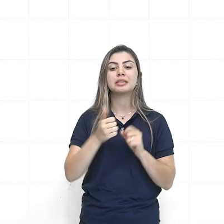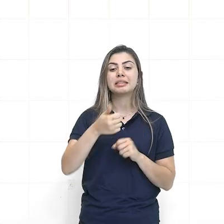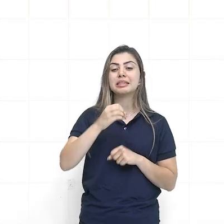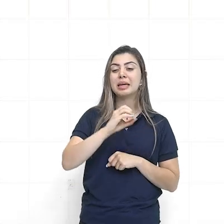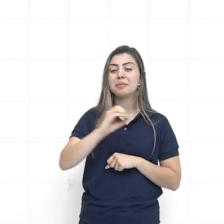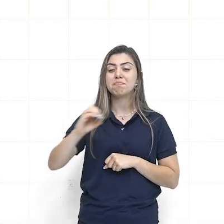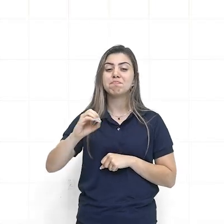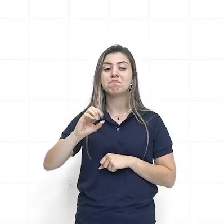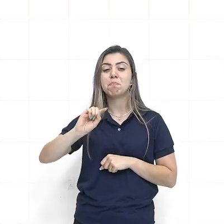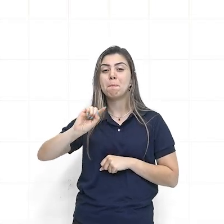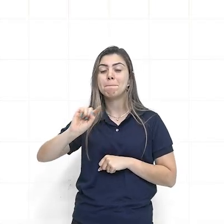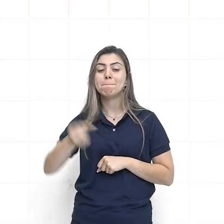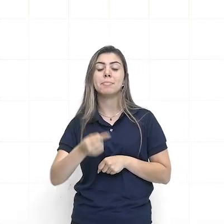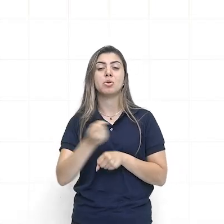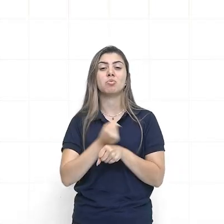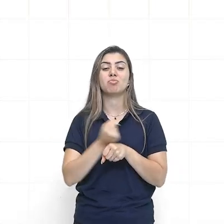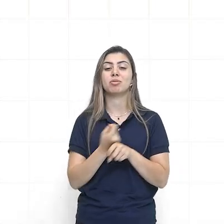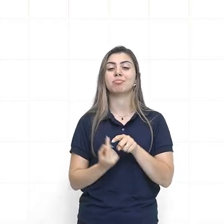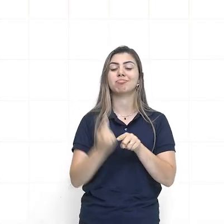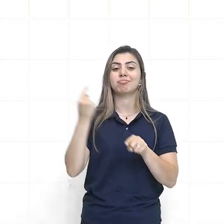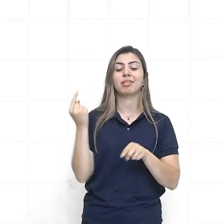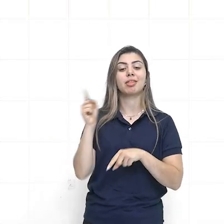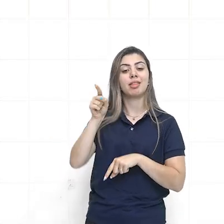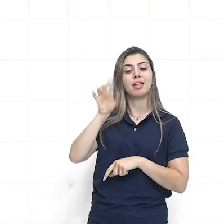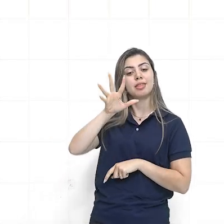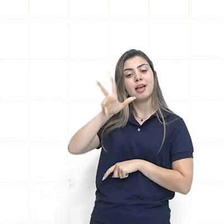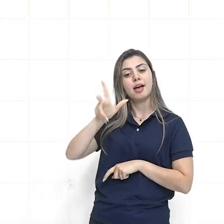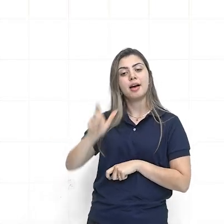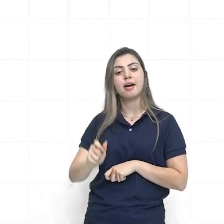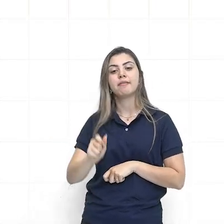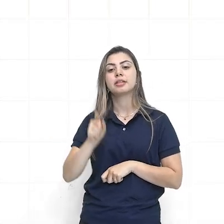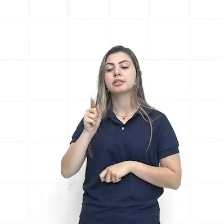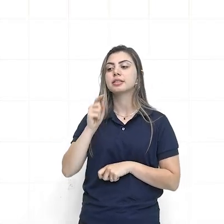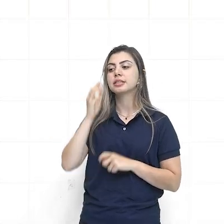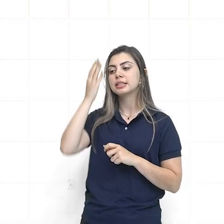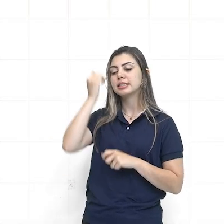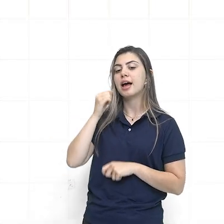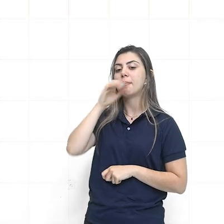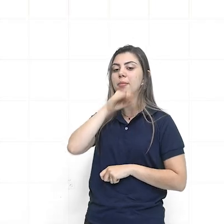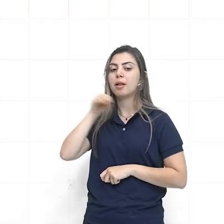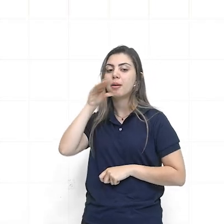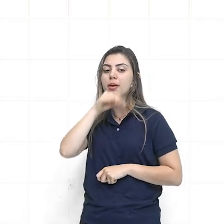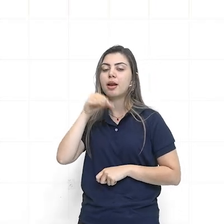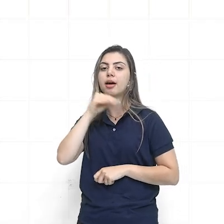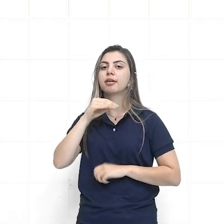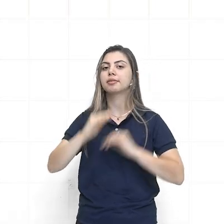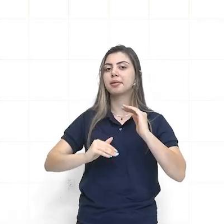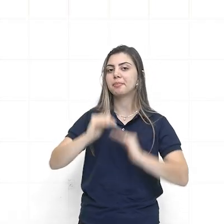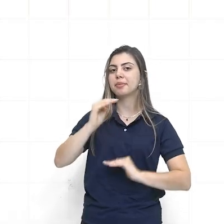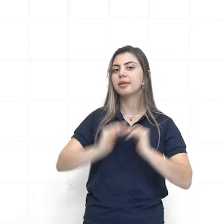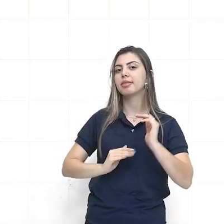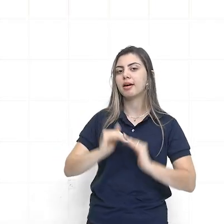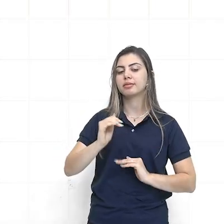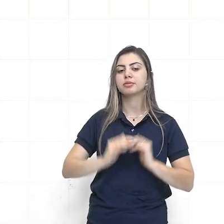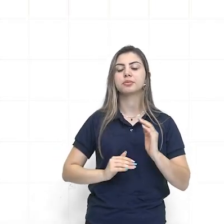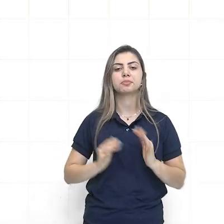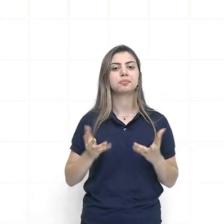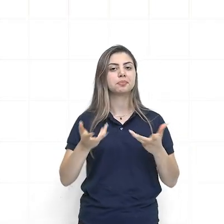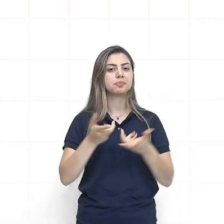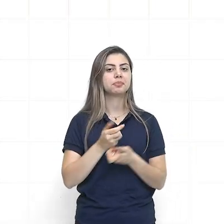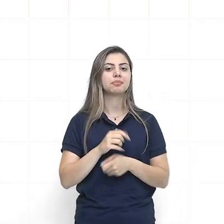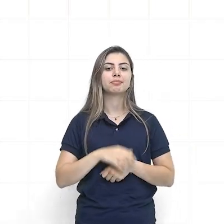100 mil anos na África, desenvolveu a fala, além de habilidades. Olha